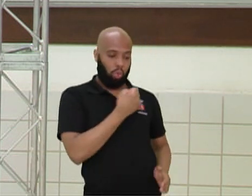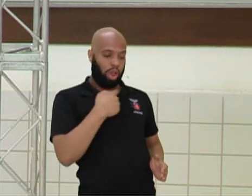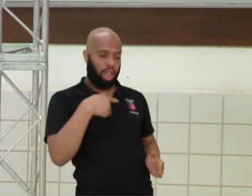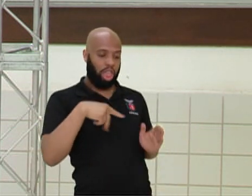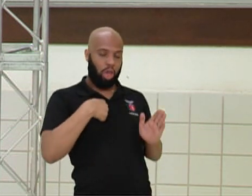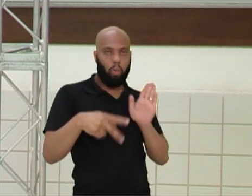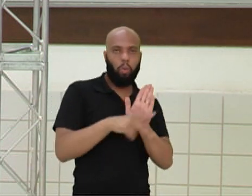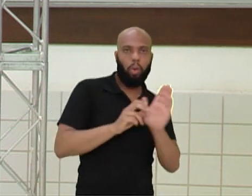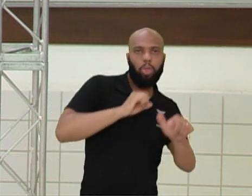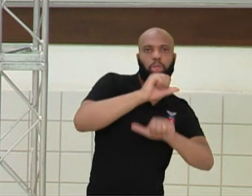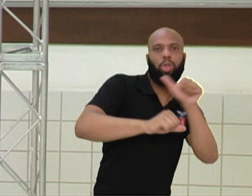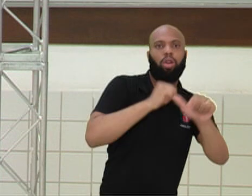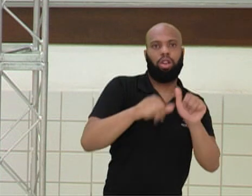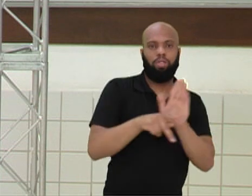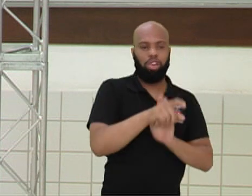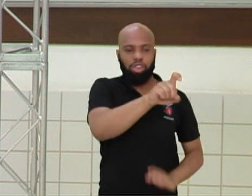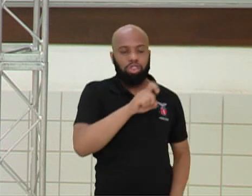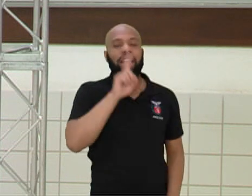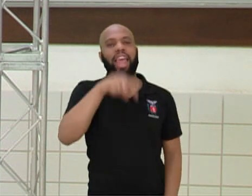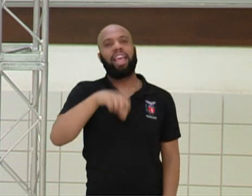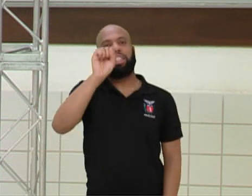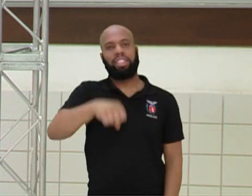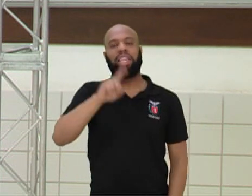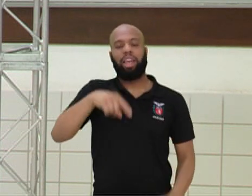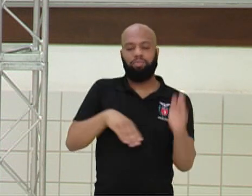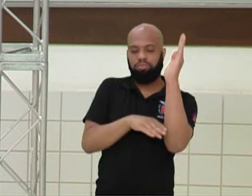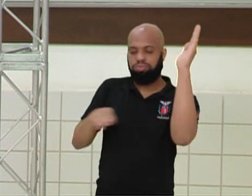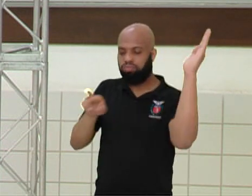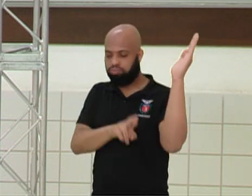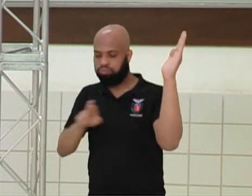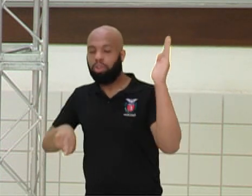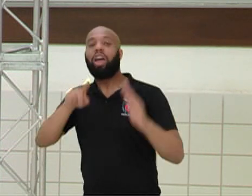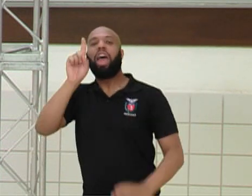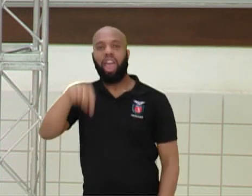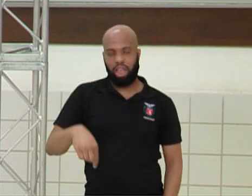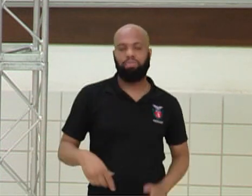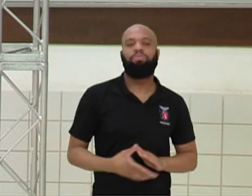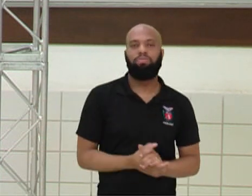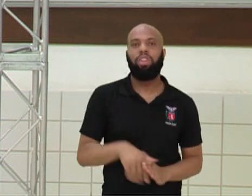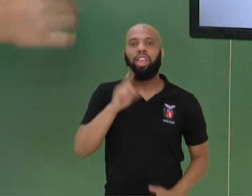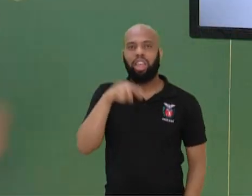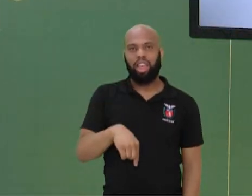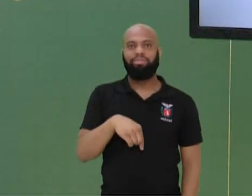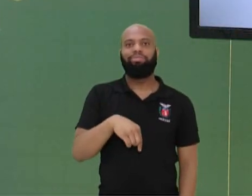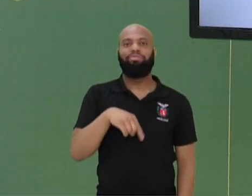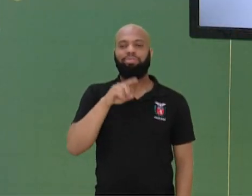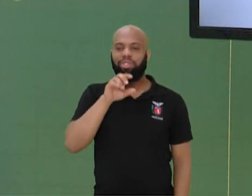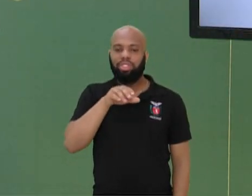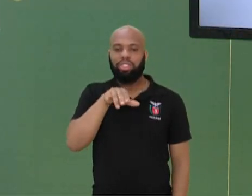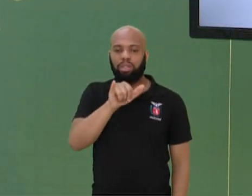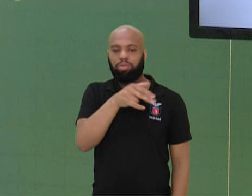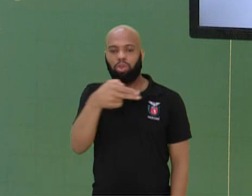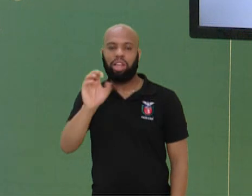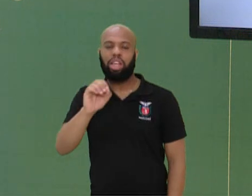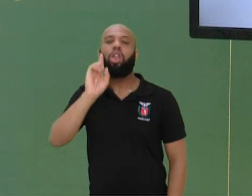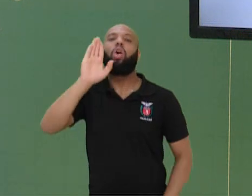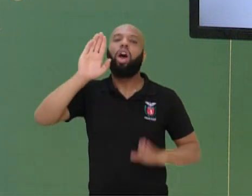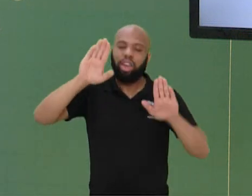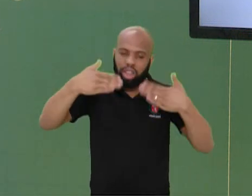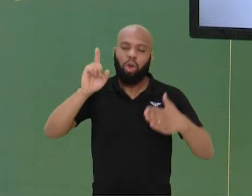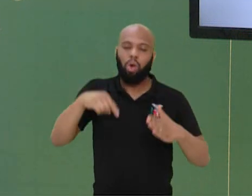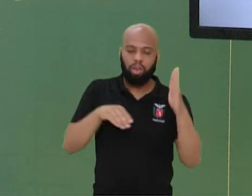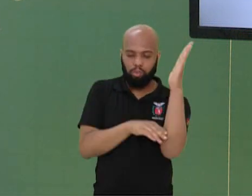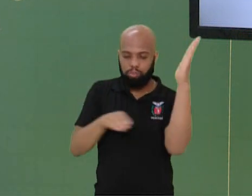ó, o menos 1, é sim uma raiz ou é sim um zero da minha função.